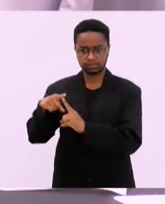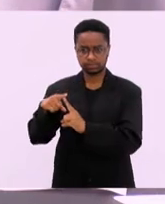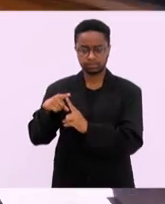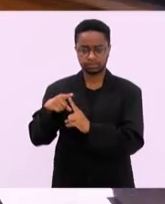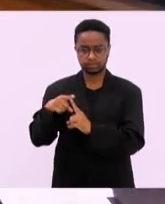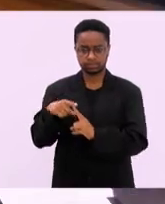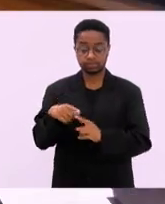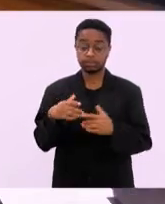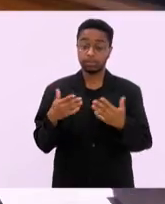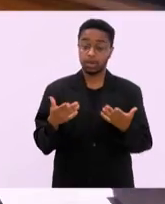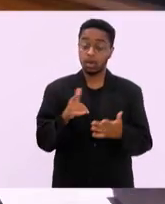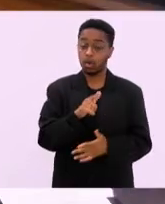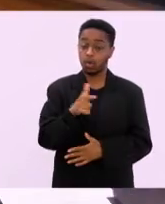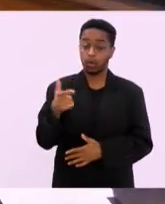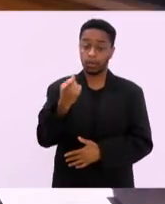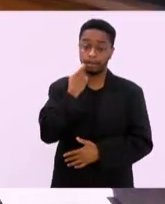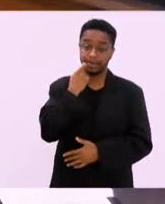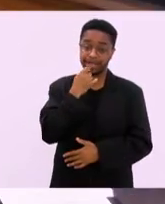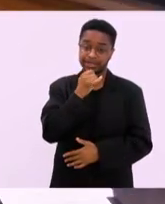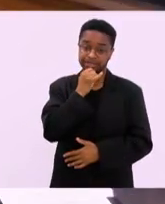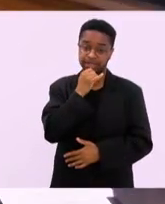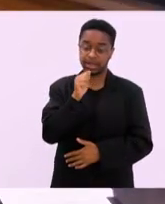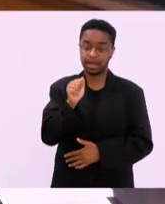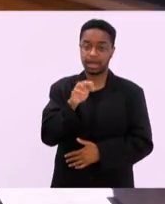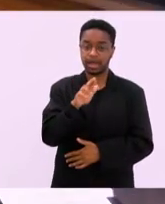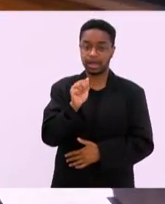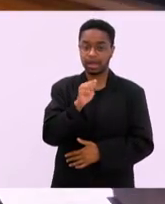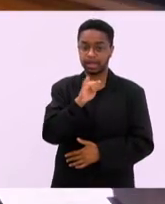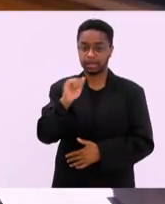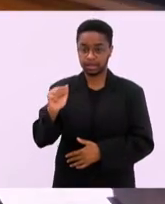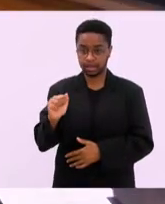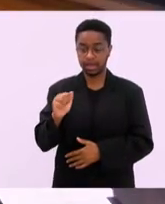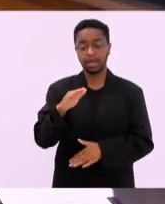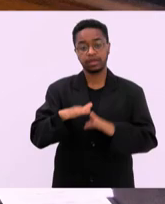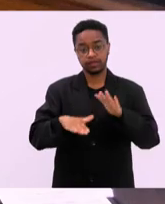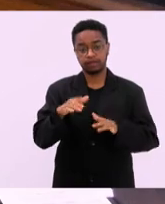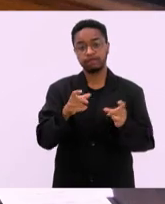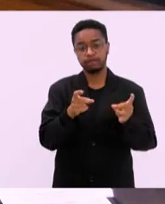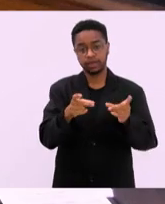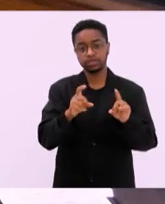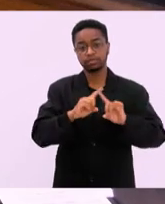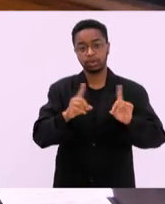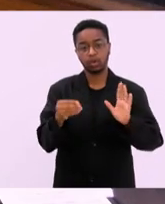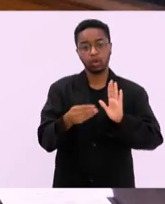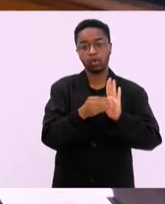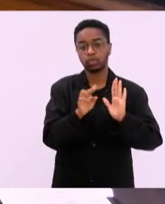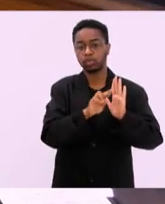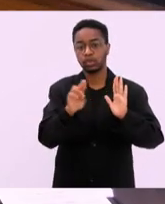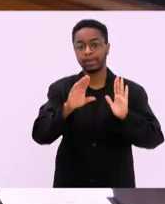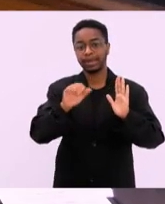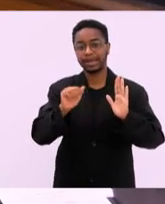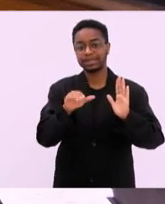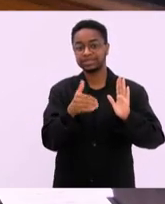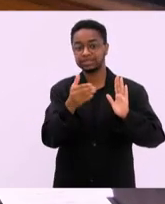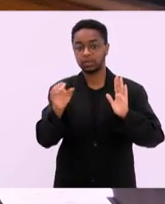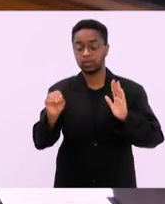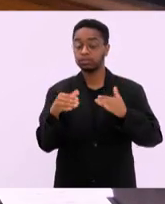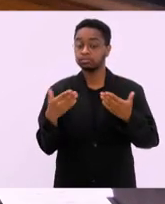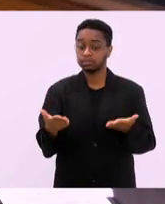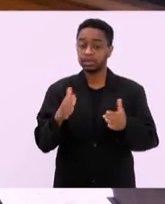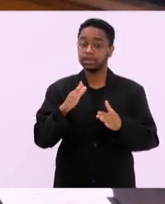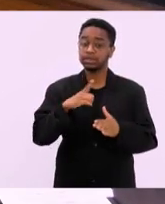É que outros peixes, a raia, por exemplo, ela é comercializada com o nome de cação. Então, algumas dessas espécies